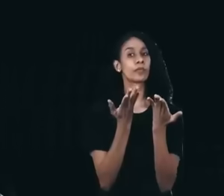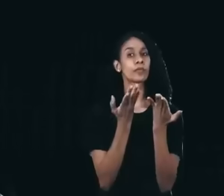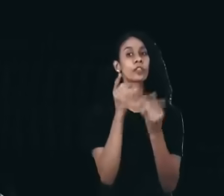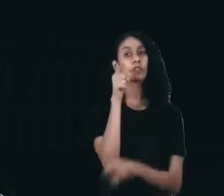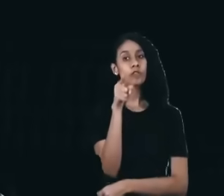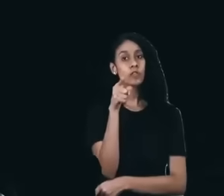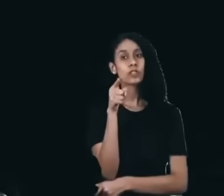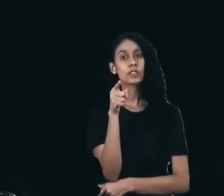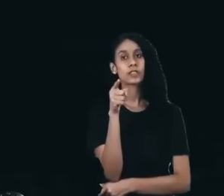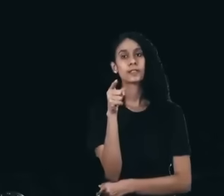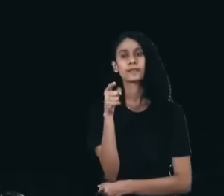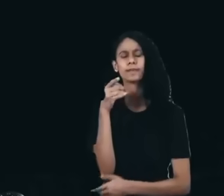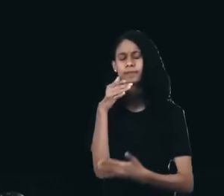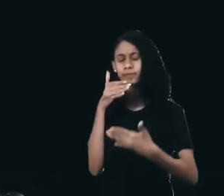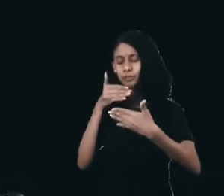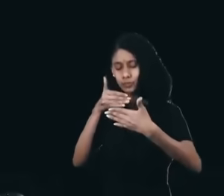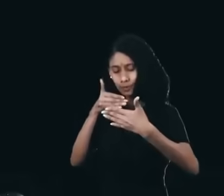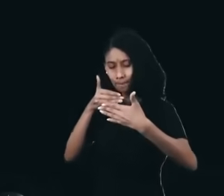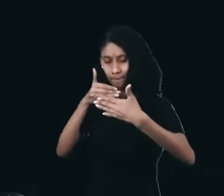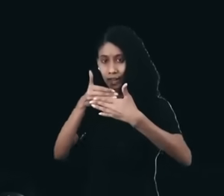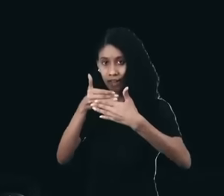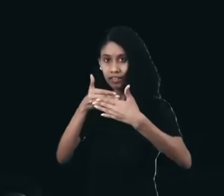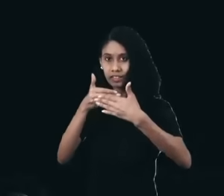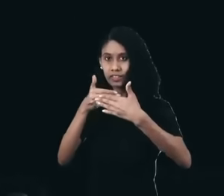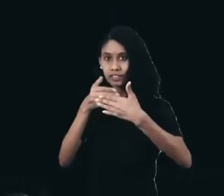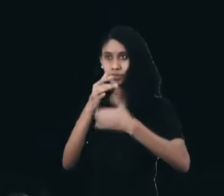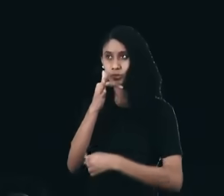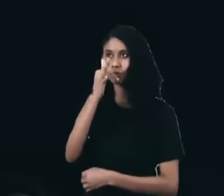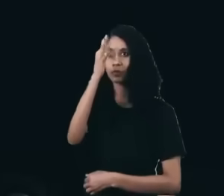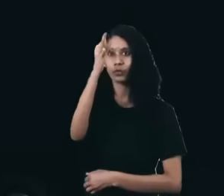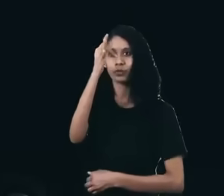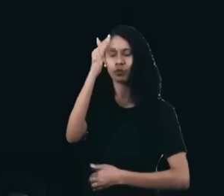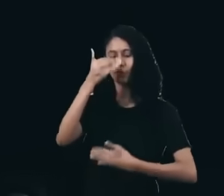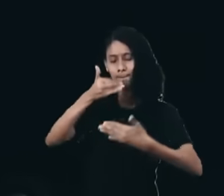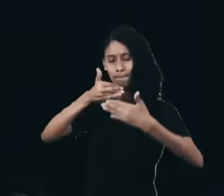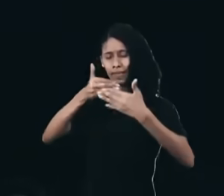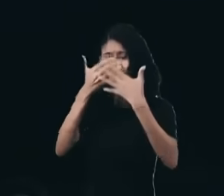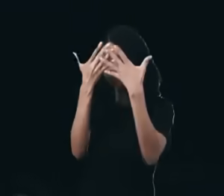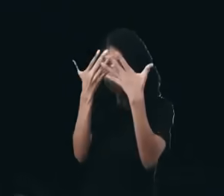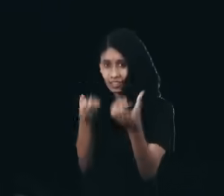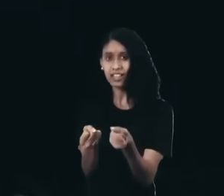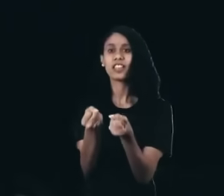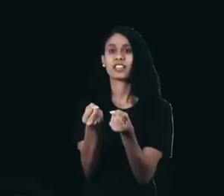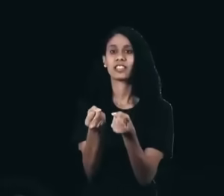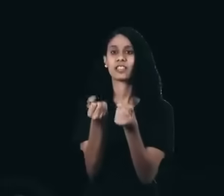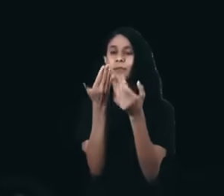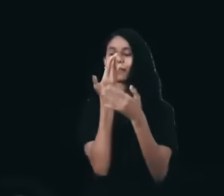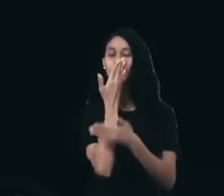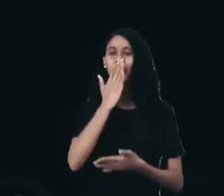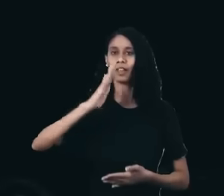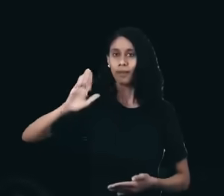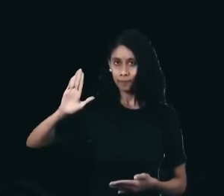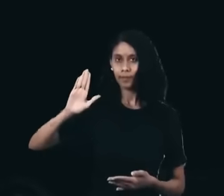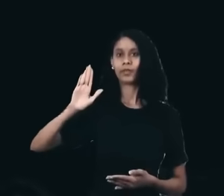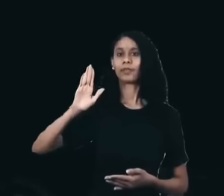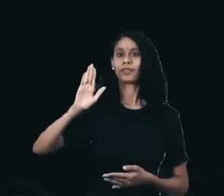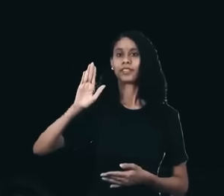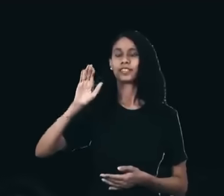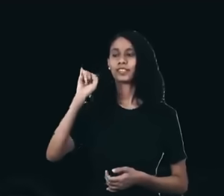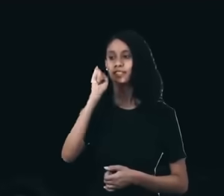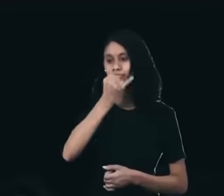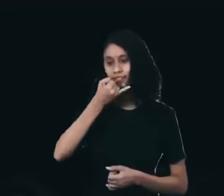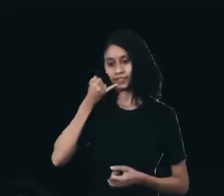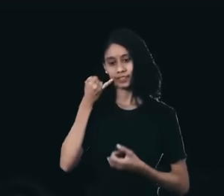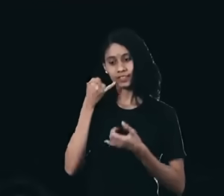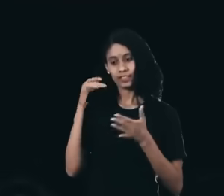você estiver muito próximo do seu futuro, muito próxima de receber a sua promessa, de receber o seu Isaac, assim como